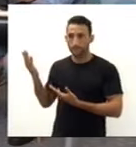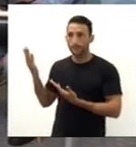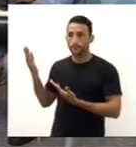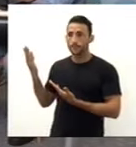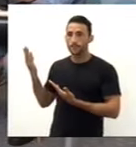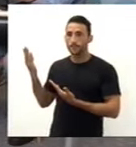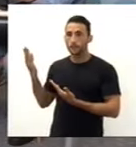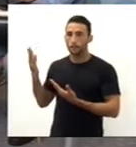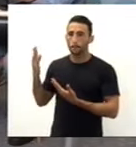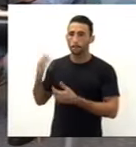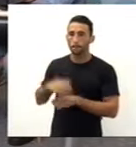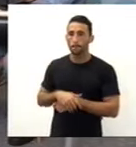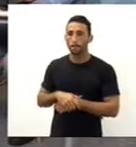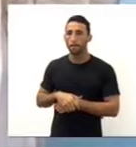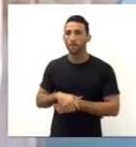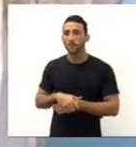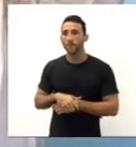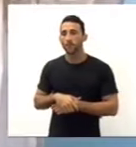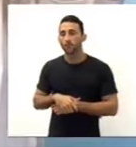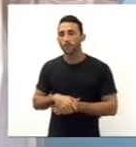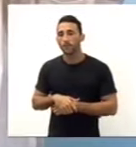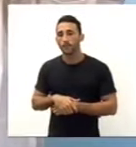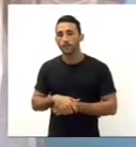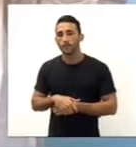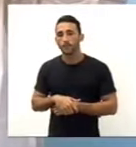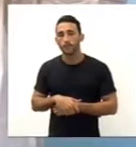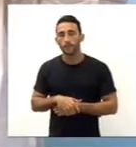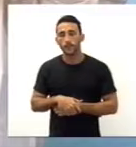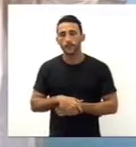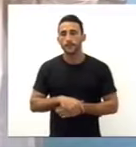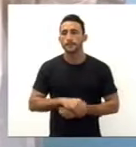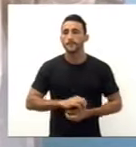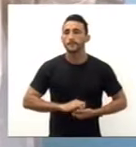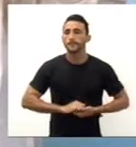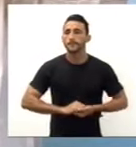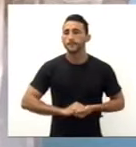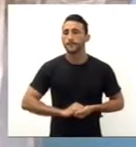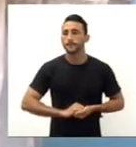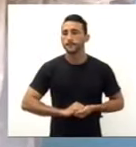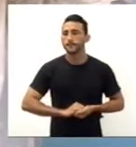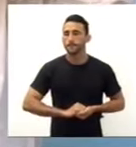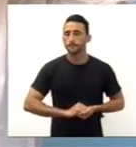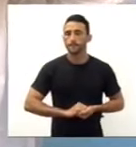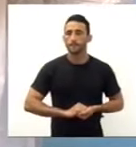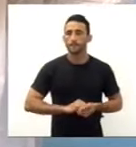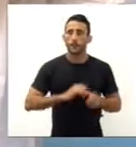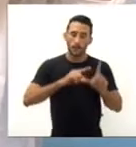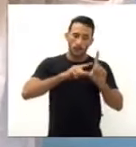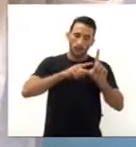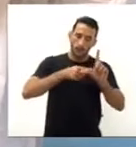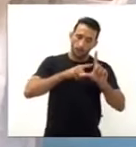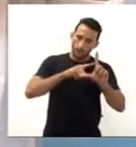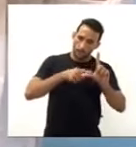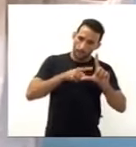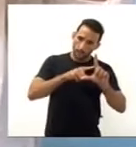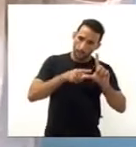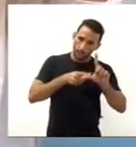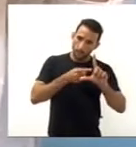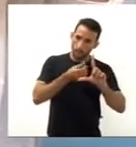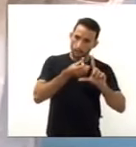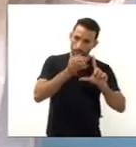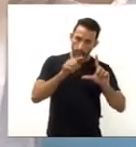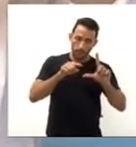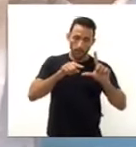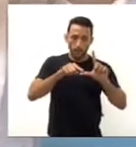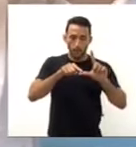tenho um triângulo de 90 graus. Então, eu tenho esse ângulo de 60 graus, eu tenho um ângulo